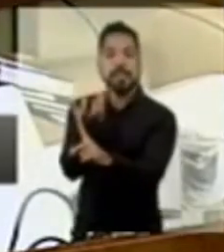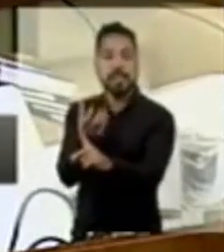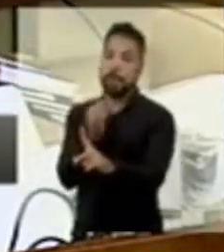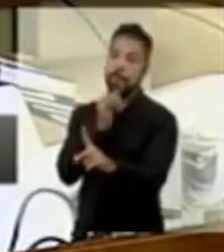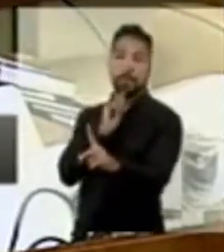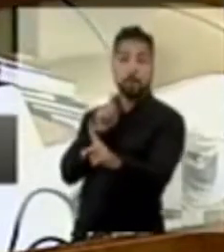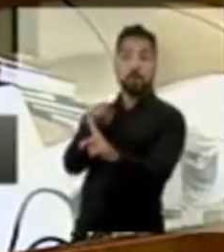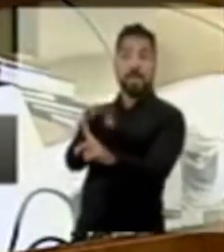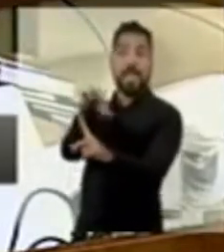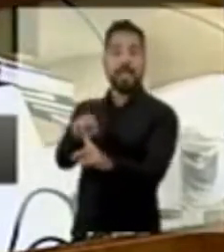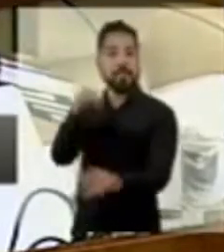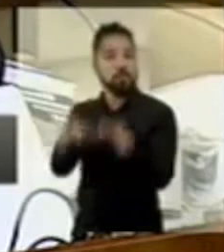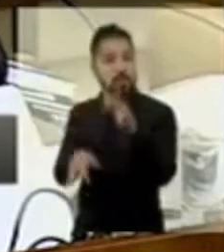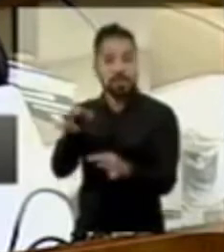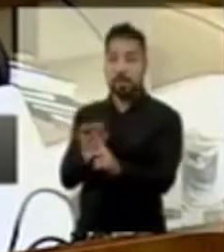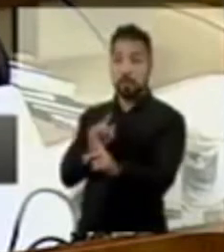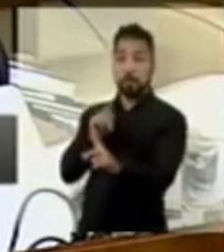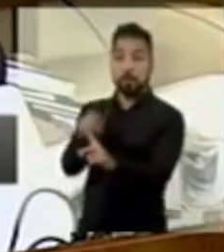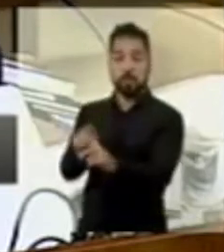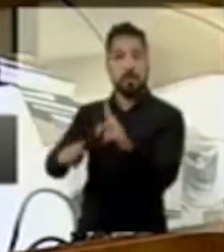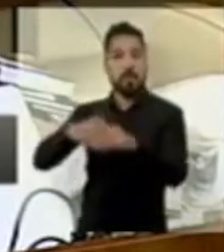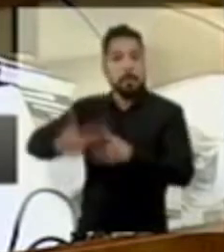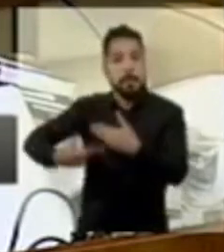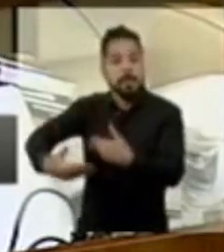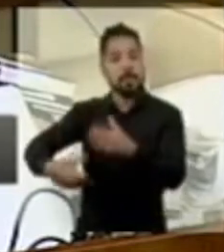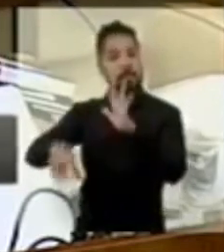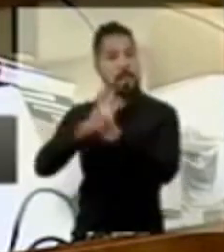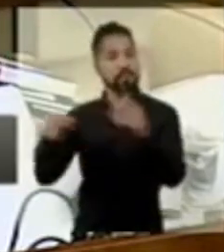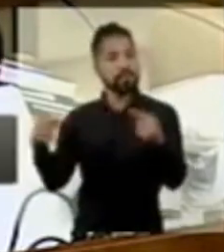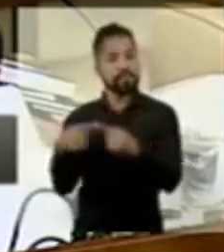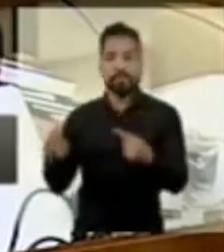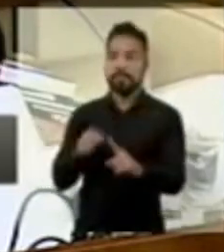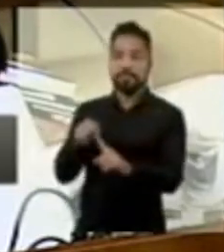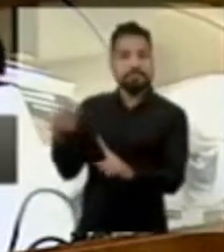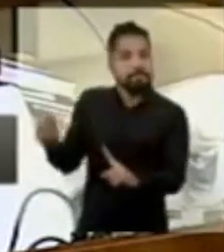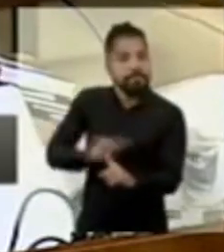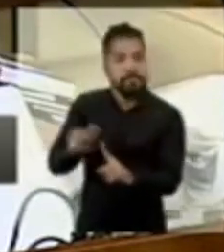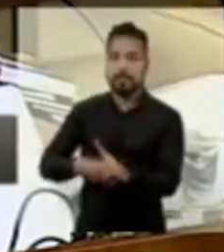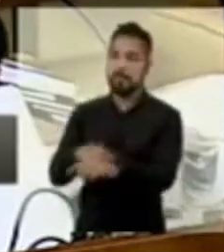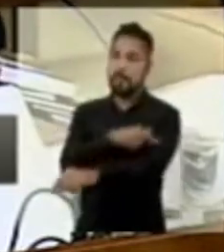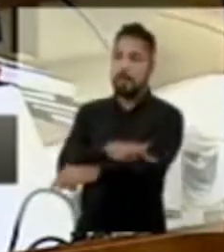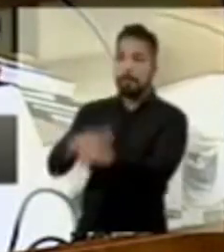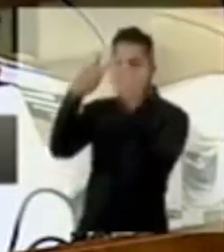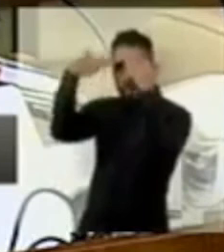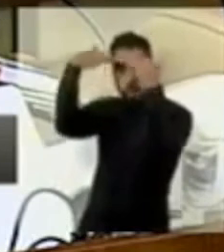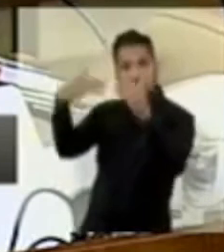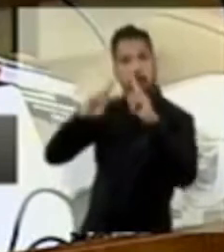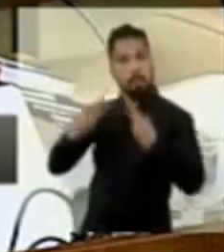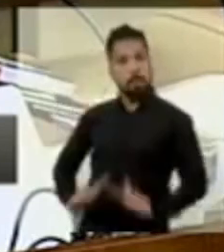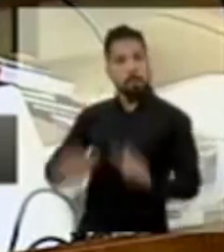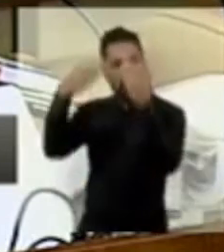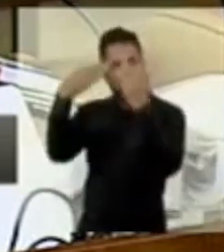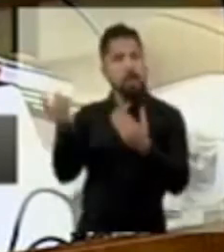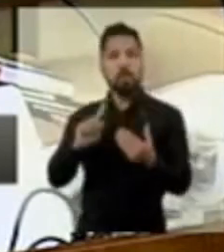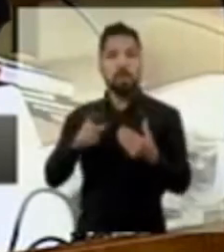como o devido processo legal como eficiência como dignidade da pessoa humana não é a descrição de uma